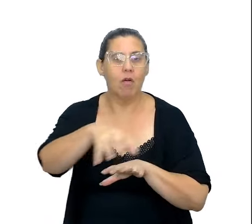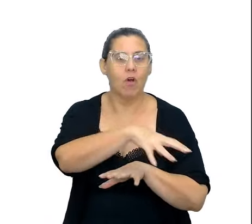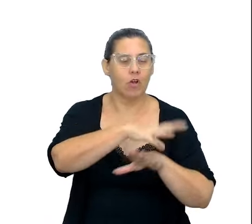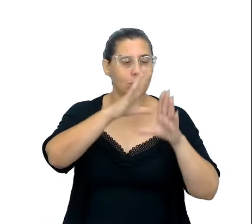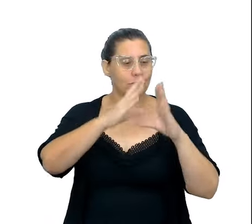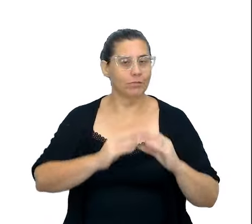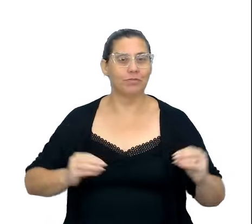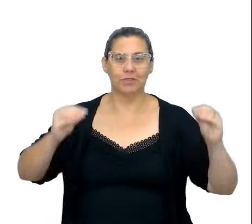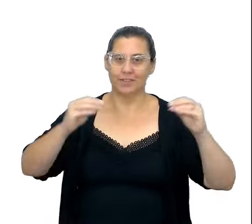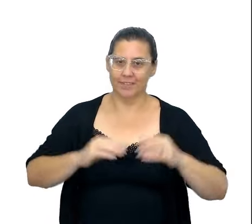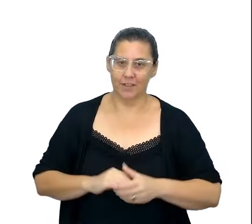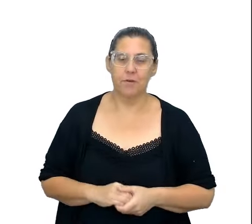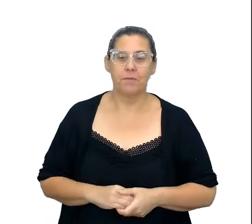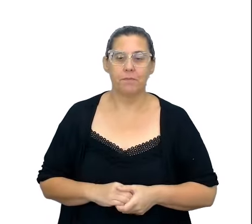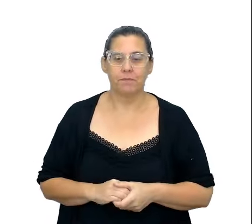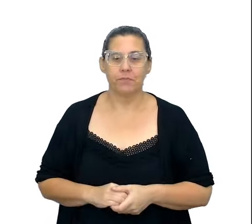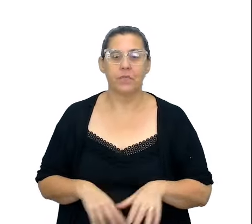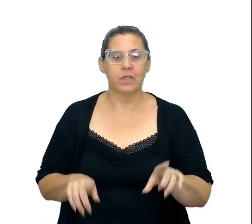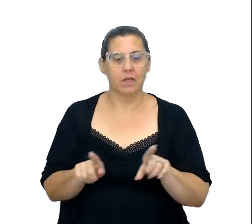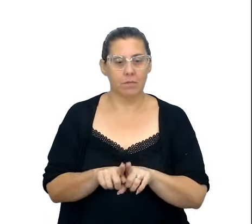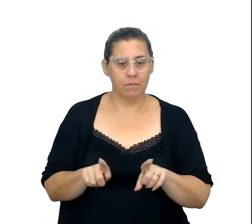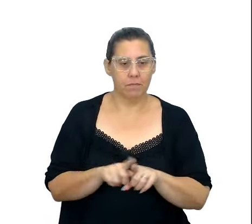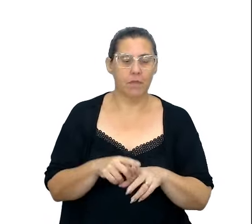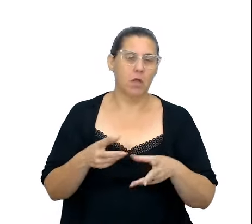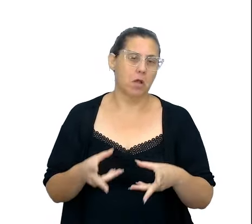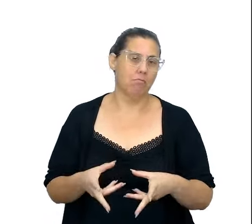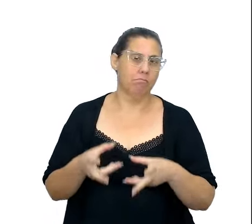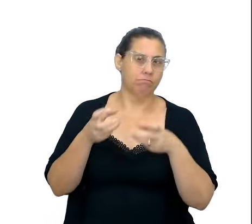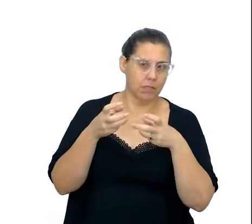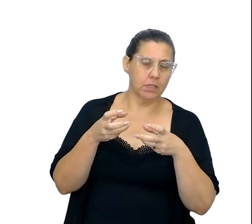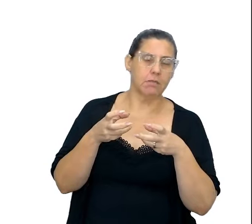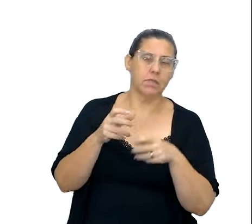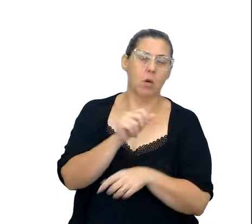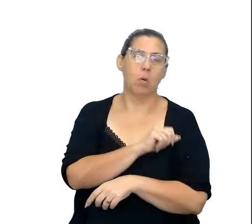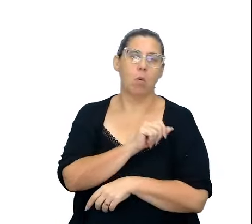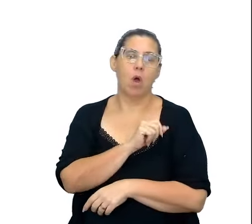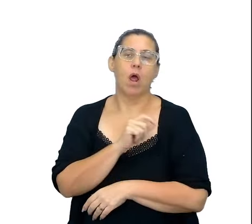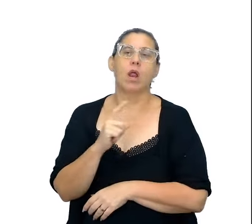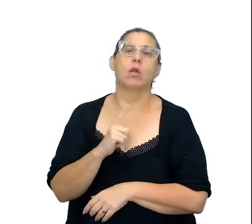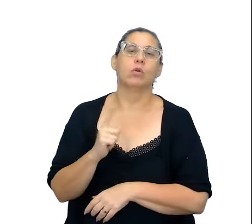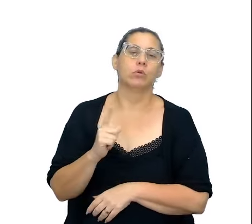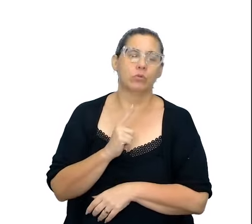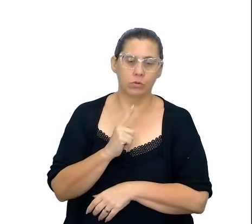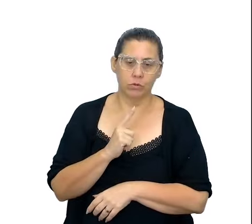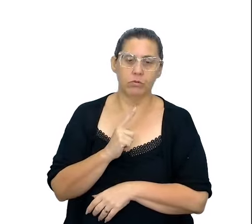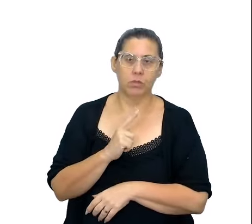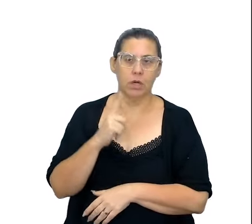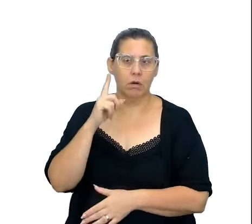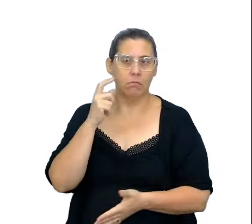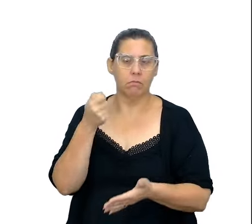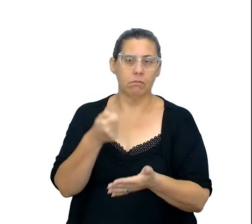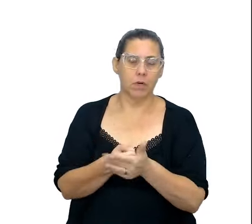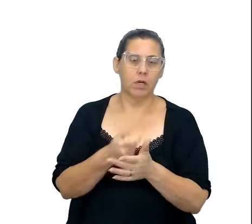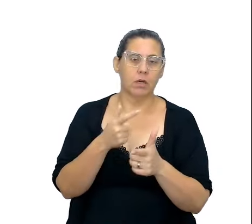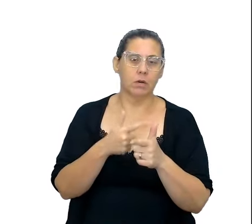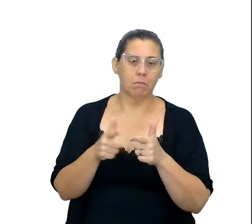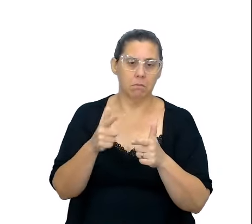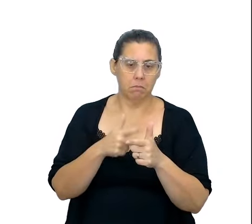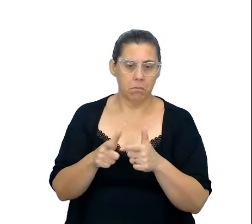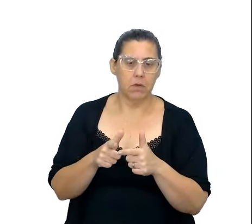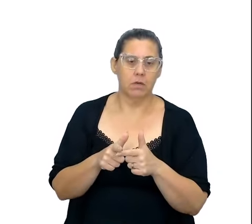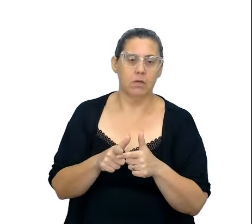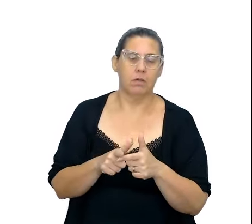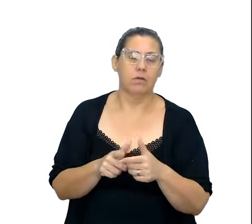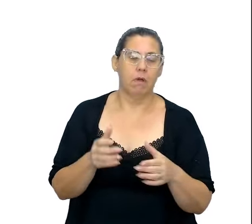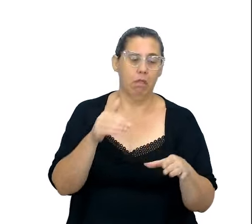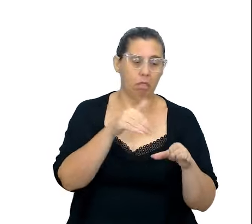dos estudantes. Ampliar, então, essa visão que o estudante tem, né, na resolução de problemas, seja assim dentro